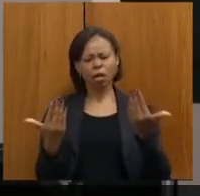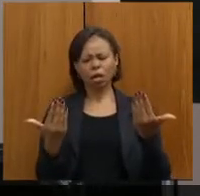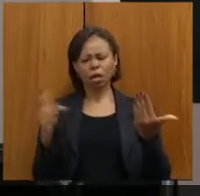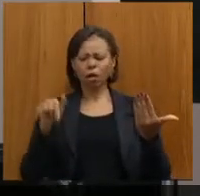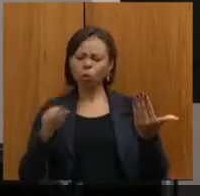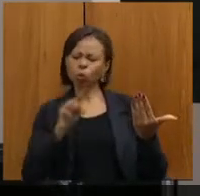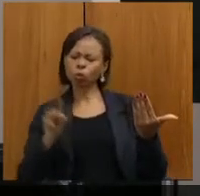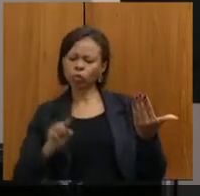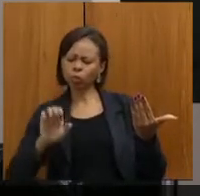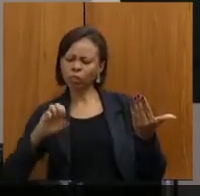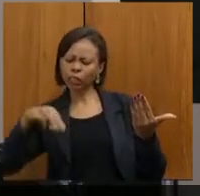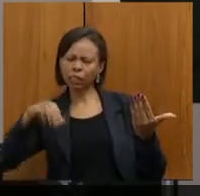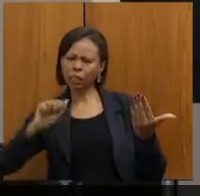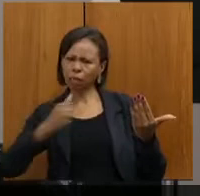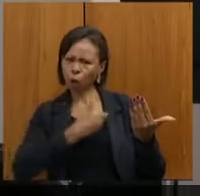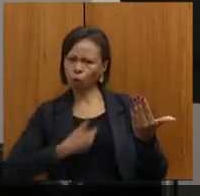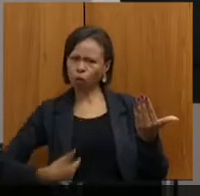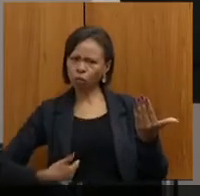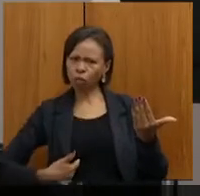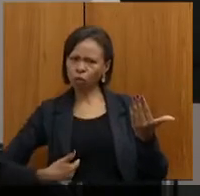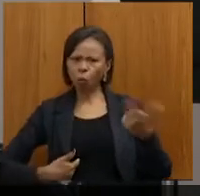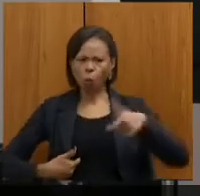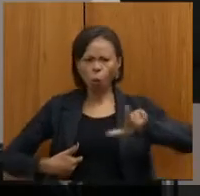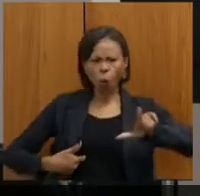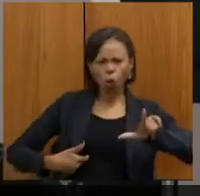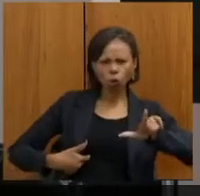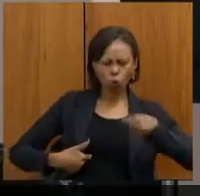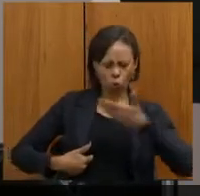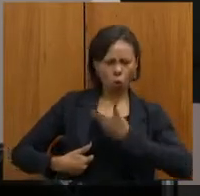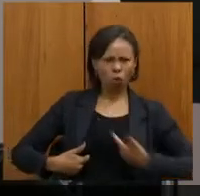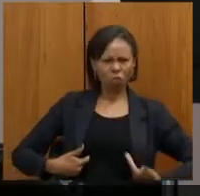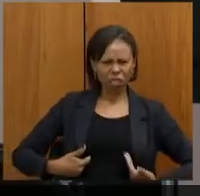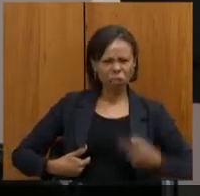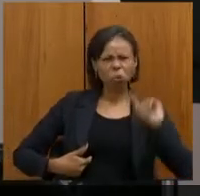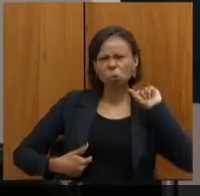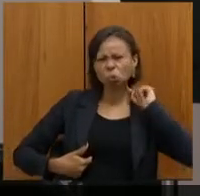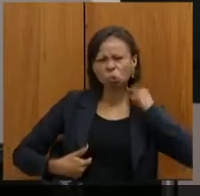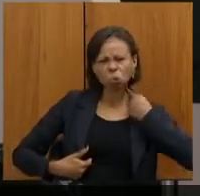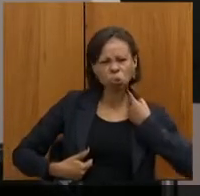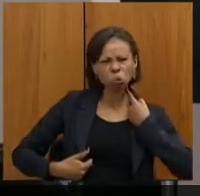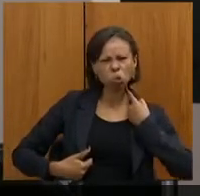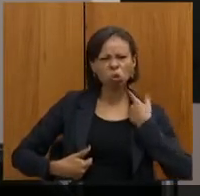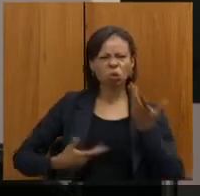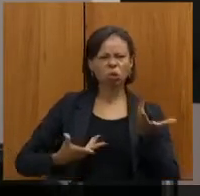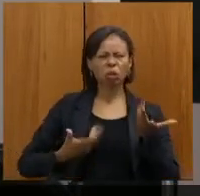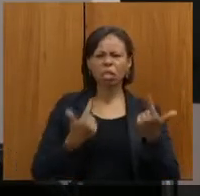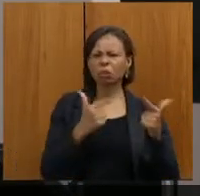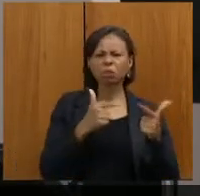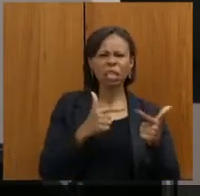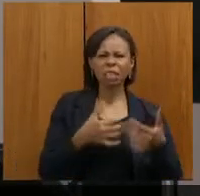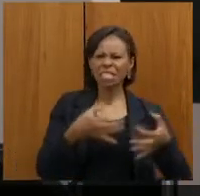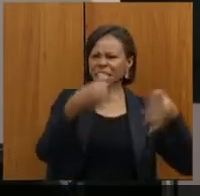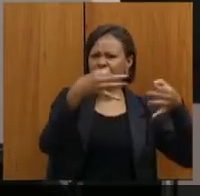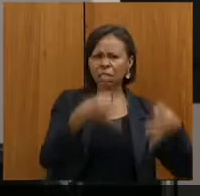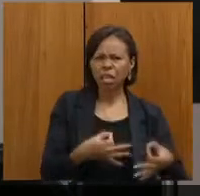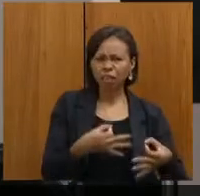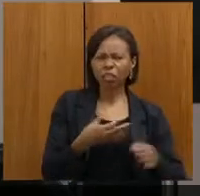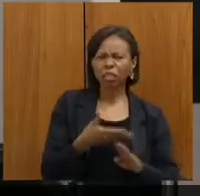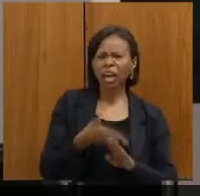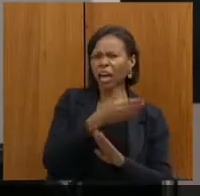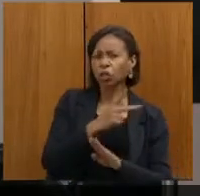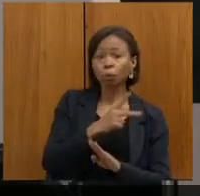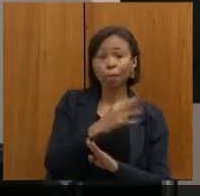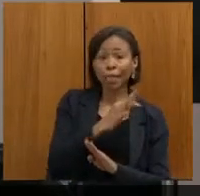com o governo sujo desonesto ineficiente o PT do governador Pimentel